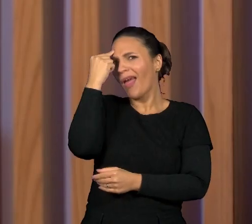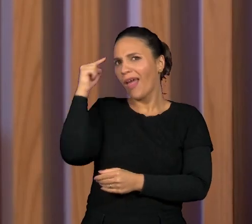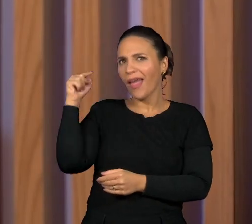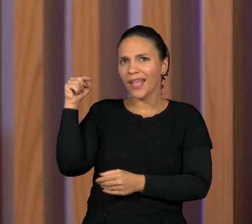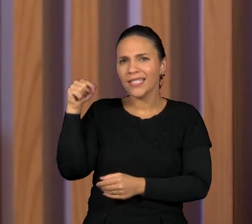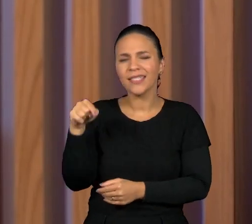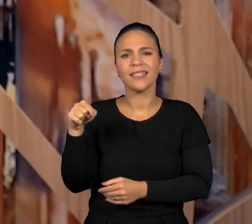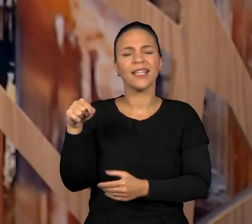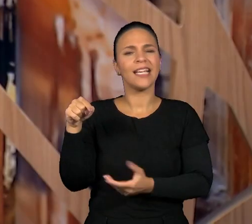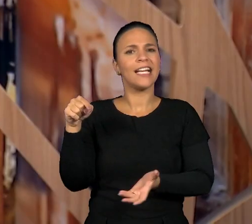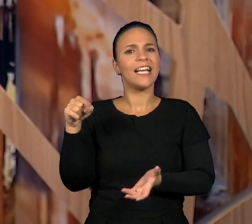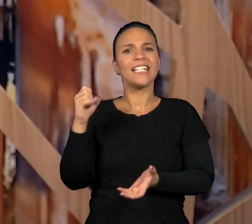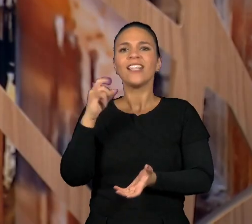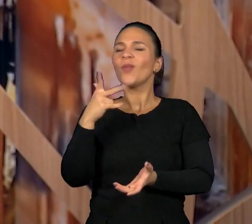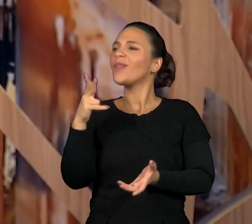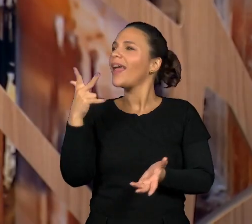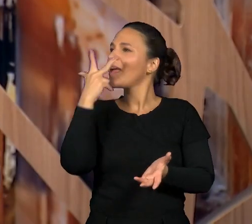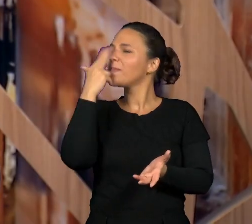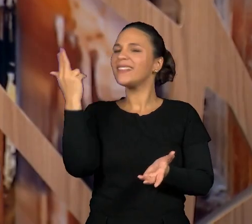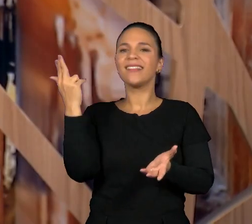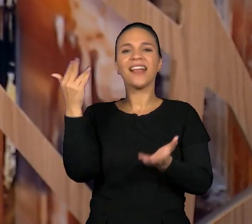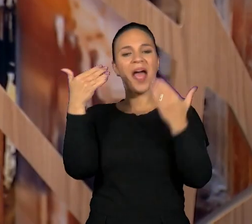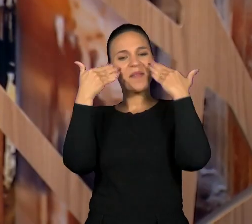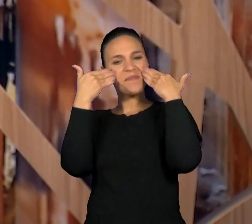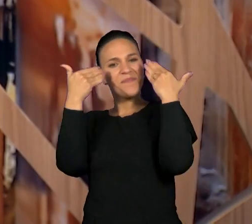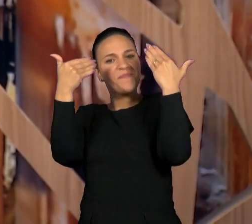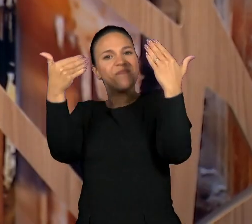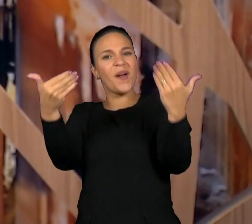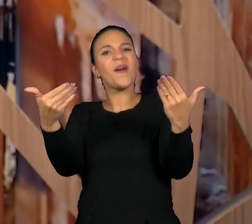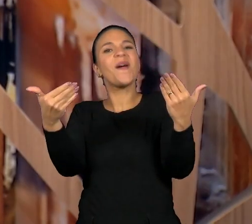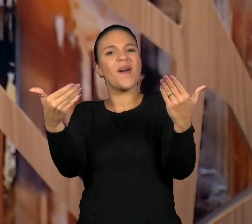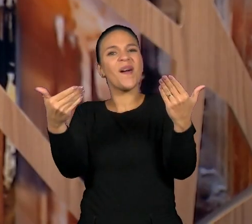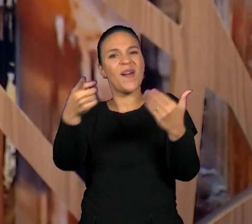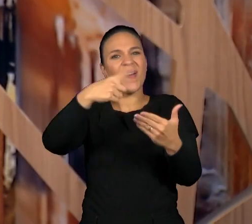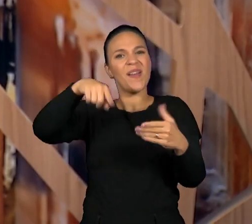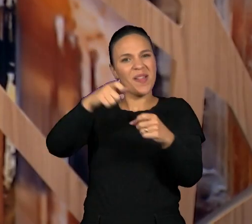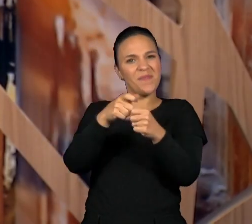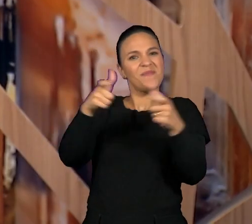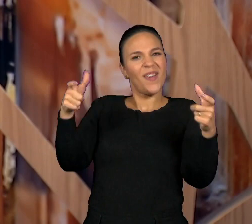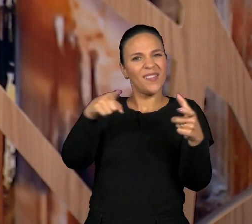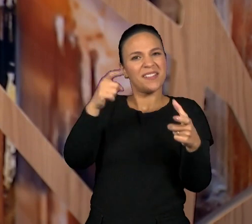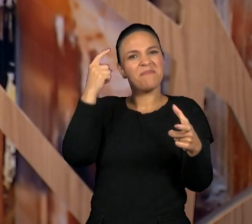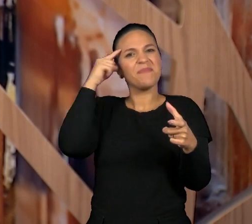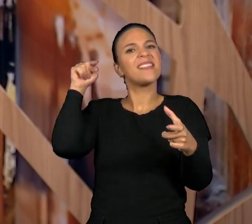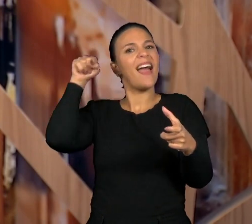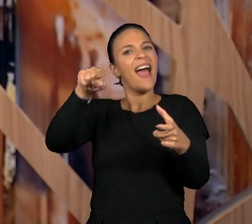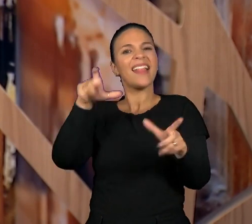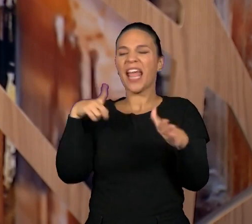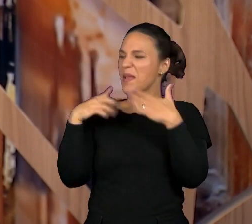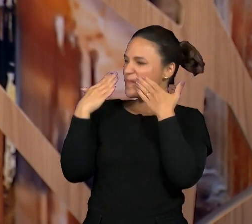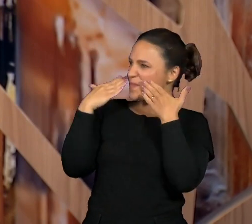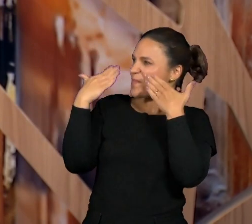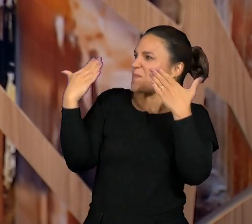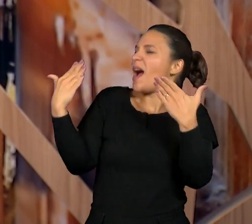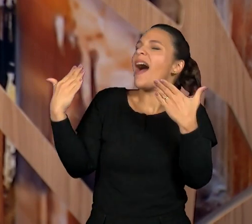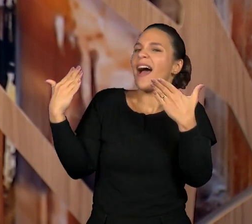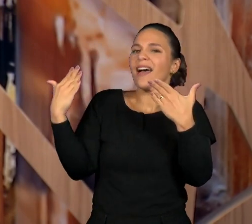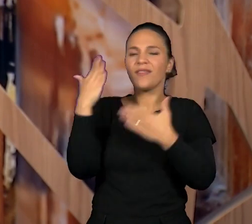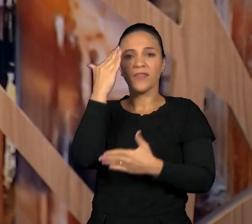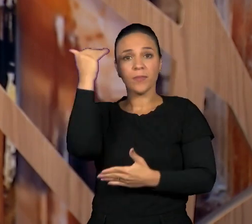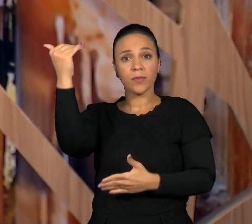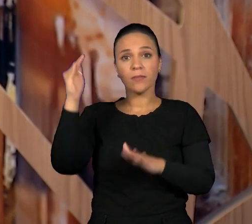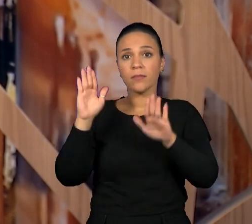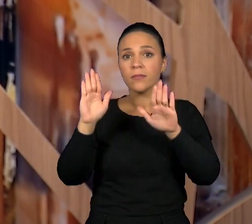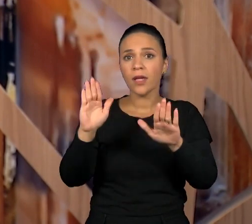sem o glamour que normalmente é conferido a essa atividade, a gente entende que